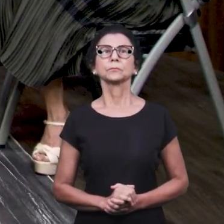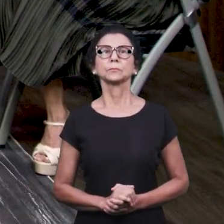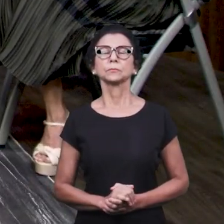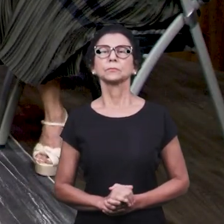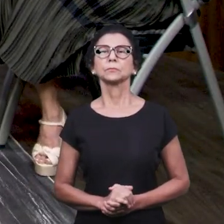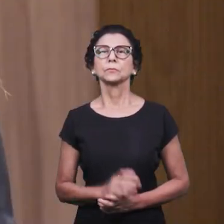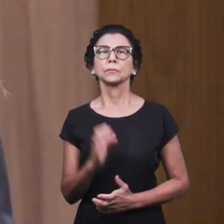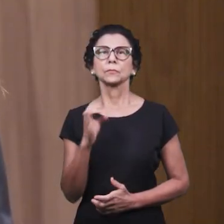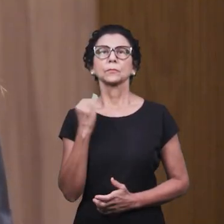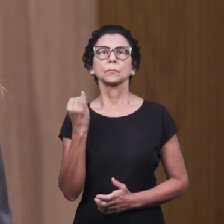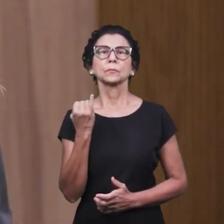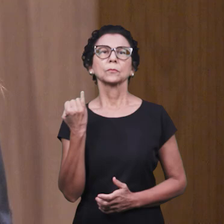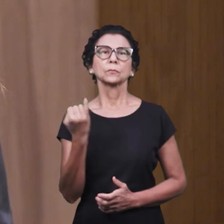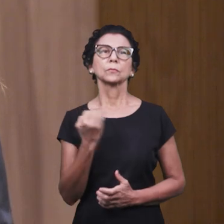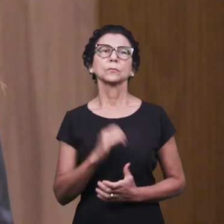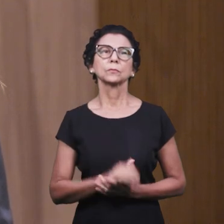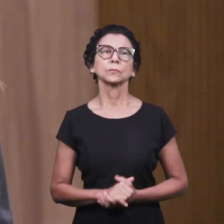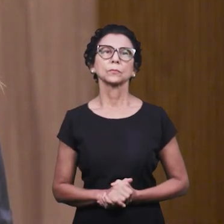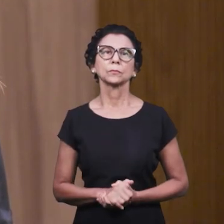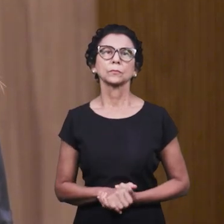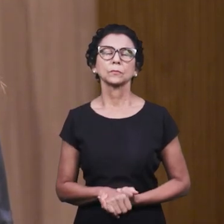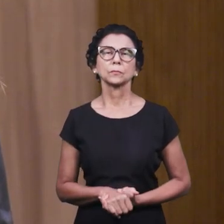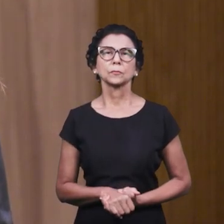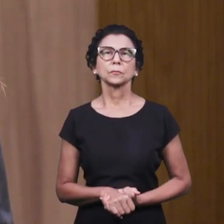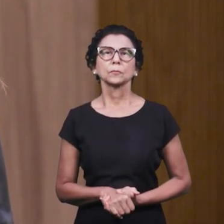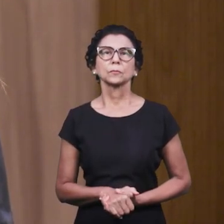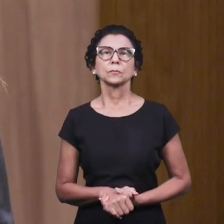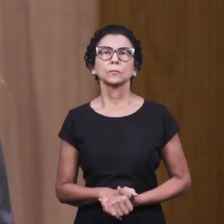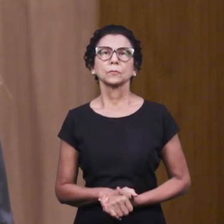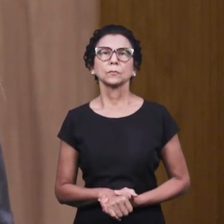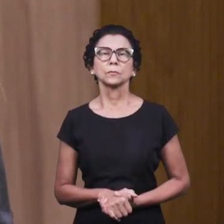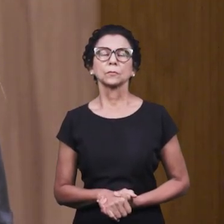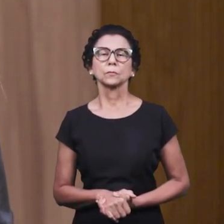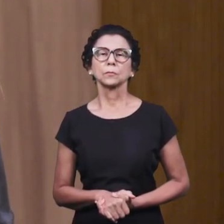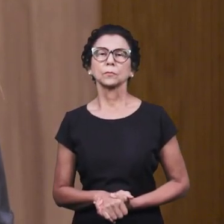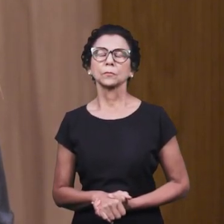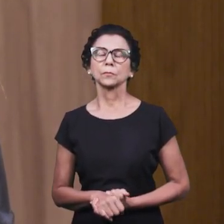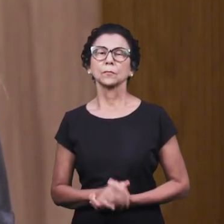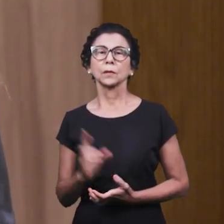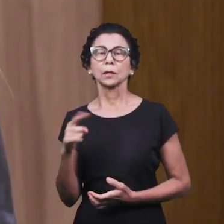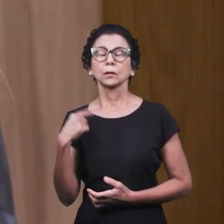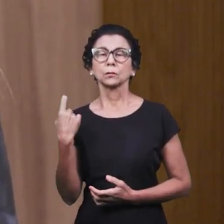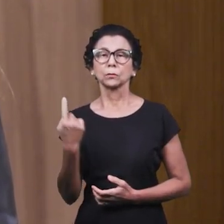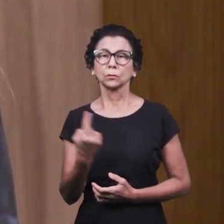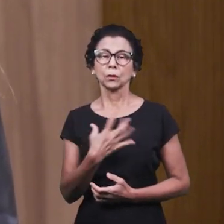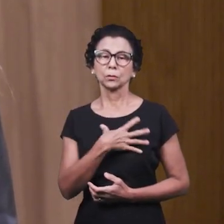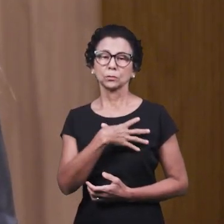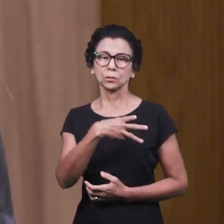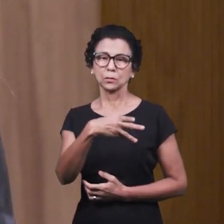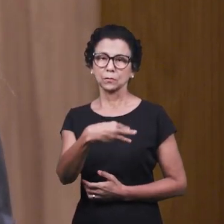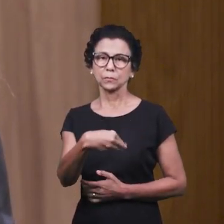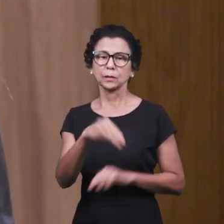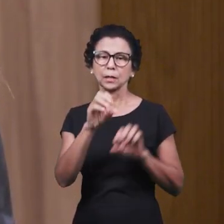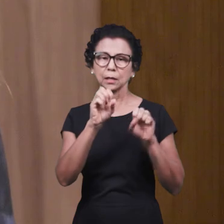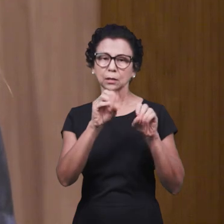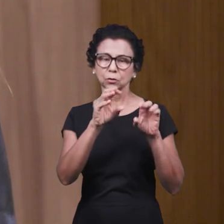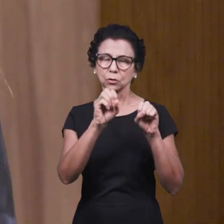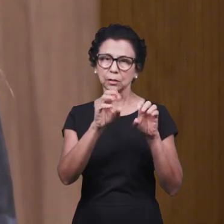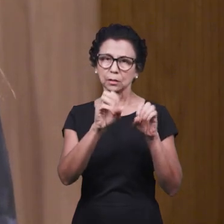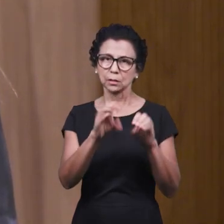né? Porque a gente educa o filho em todos os